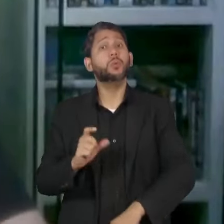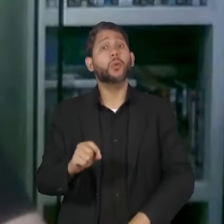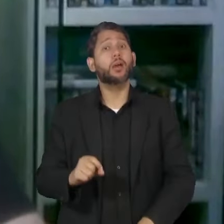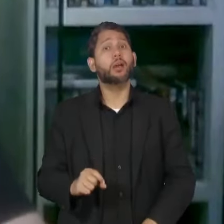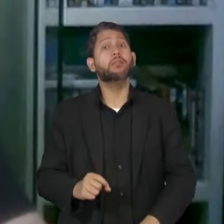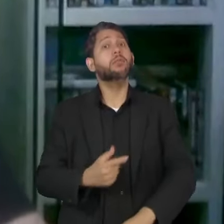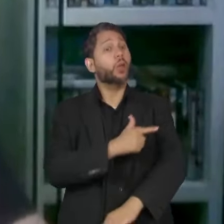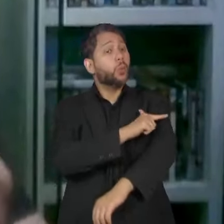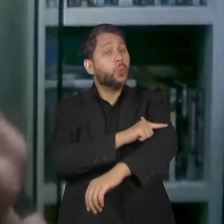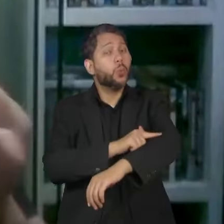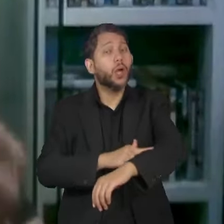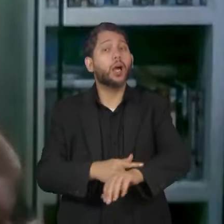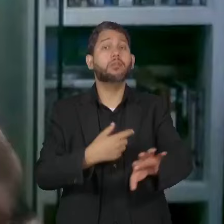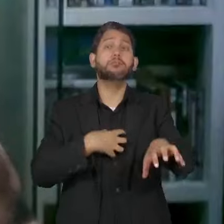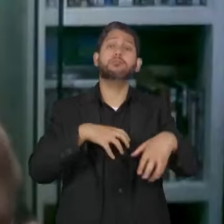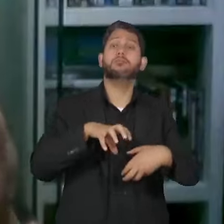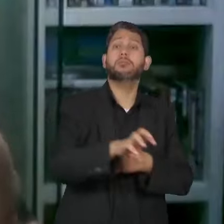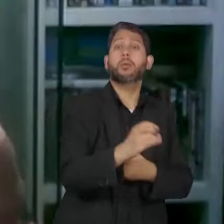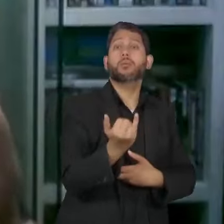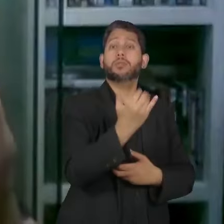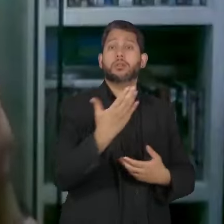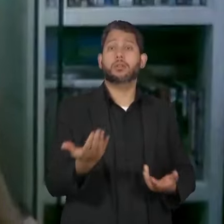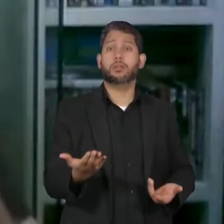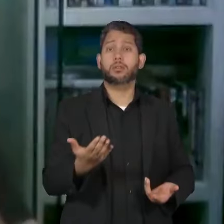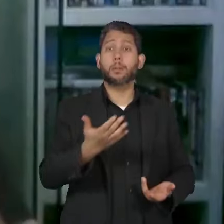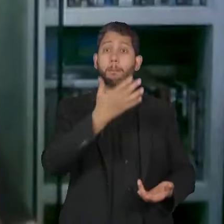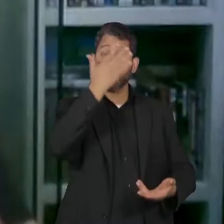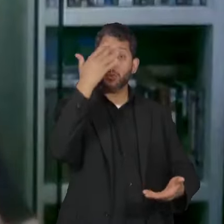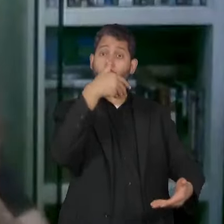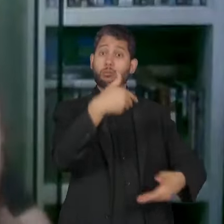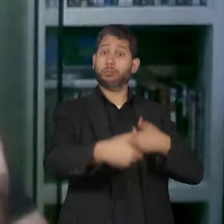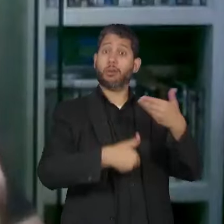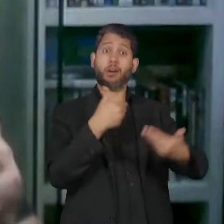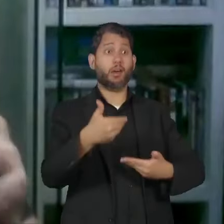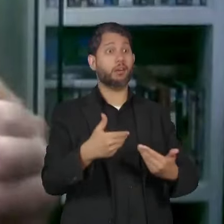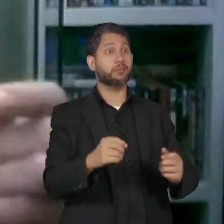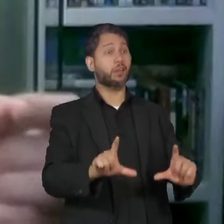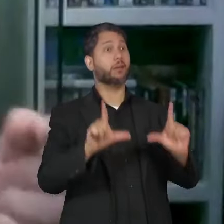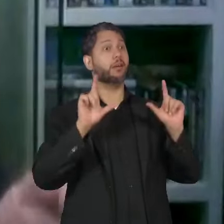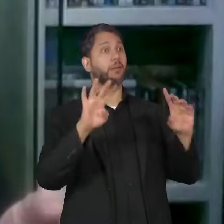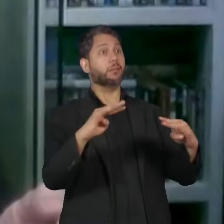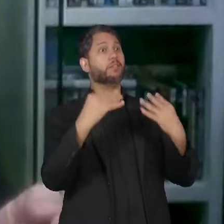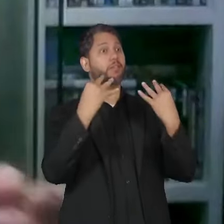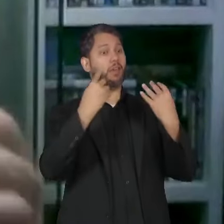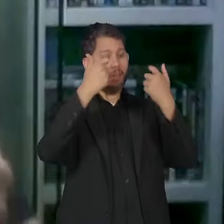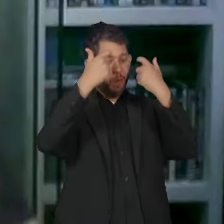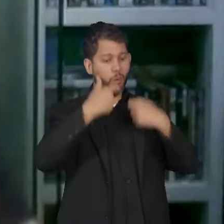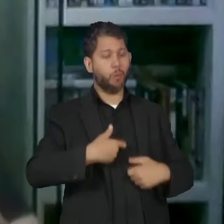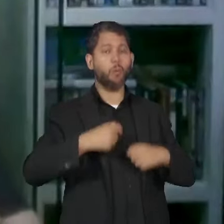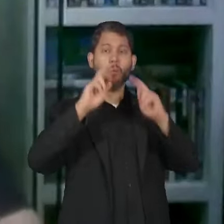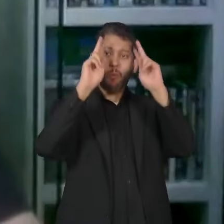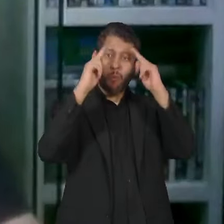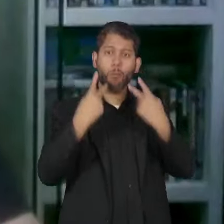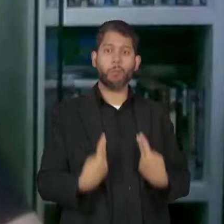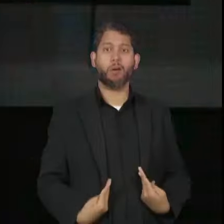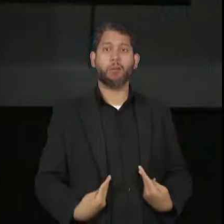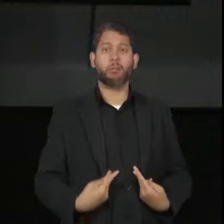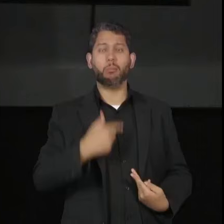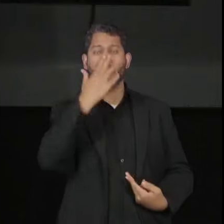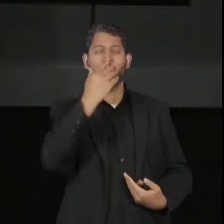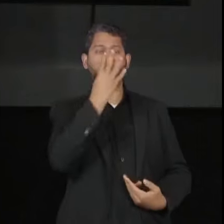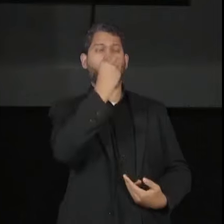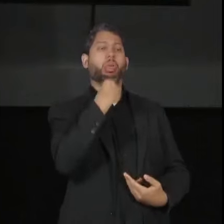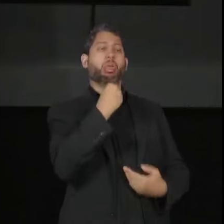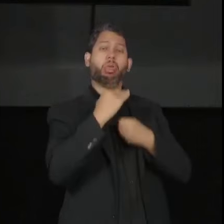especialmente a relação com o outro, porque todo mundo gosta de ser visto. E ser visto como uma pessoa, não como um objeto.